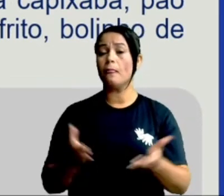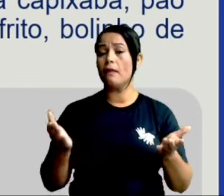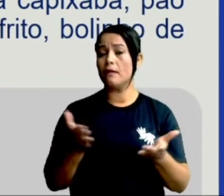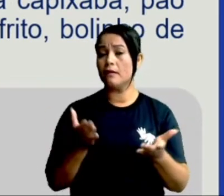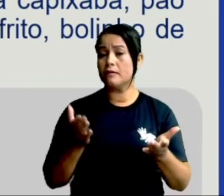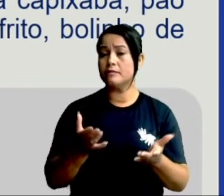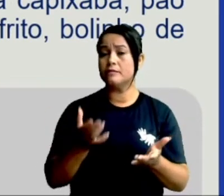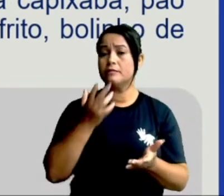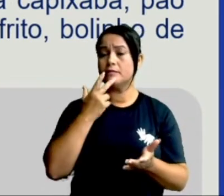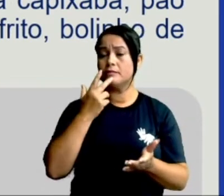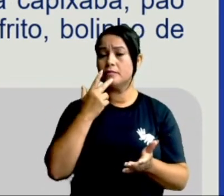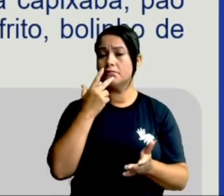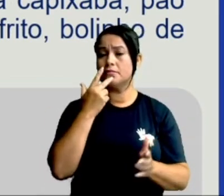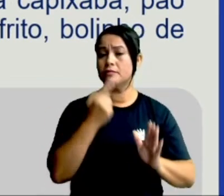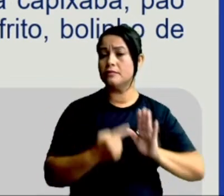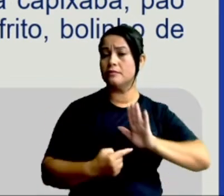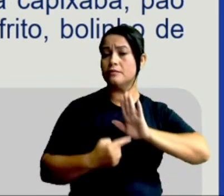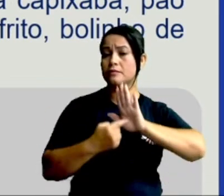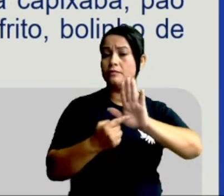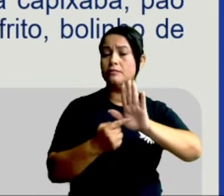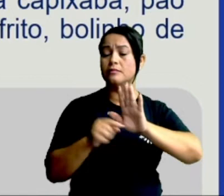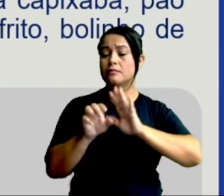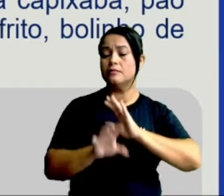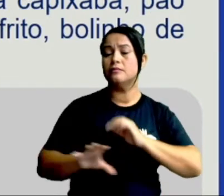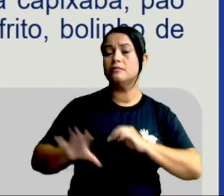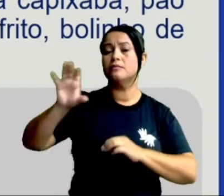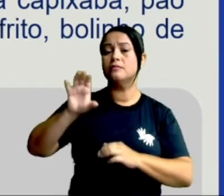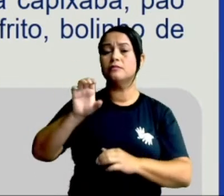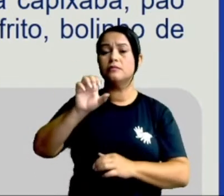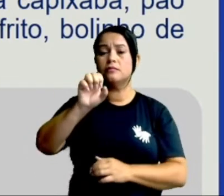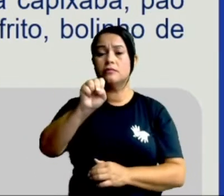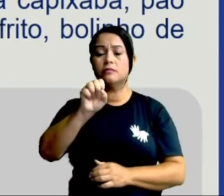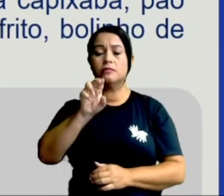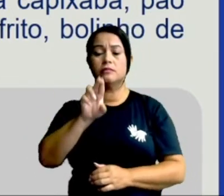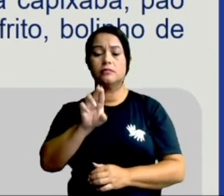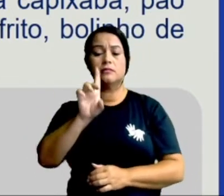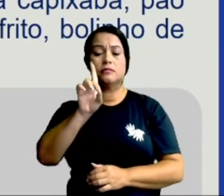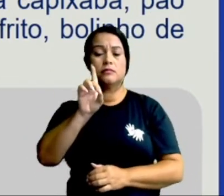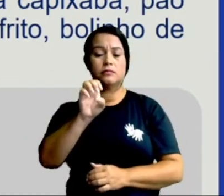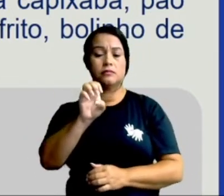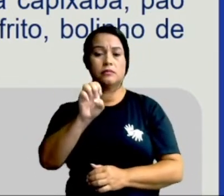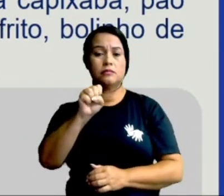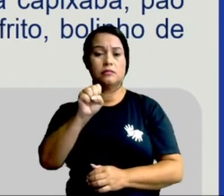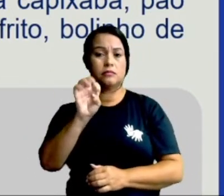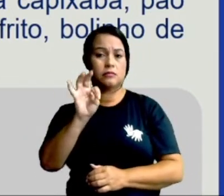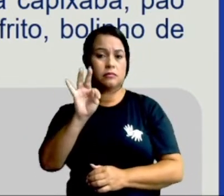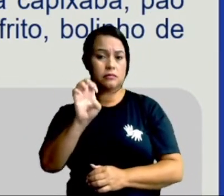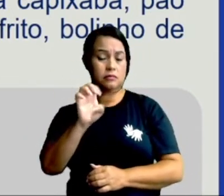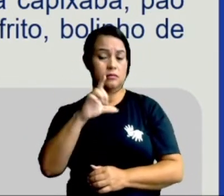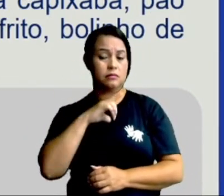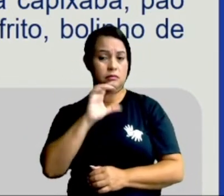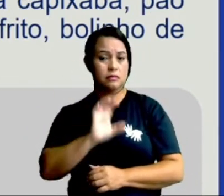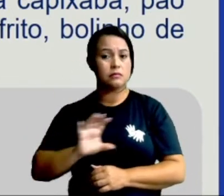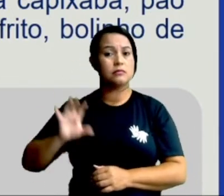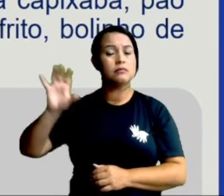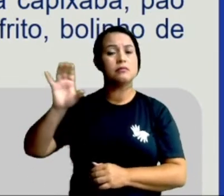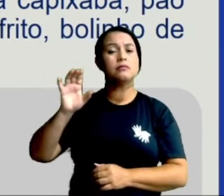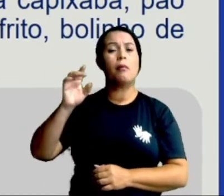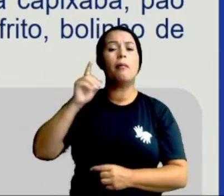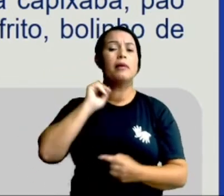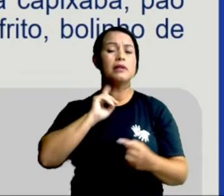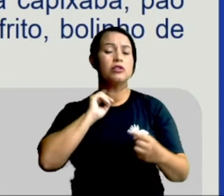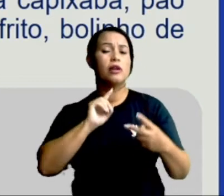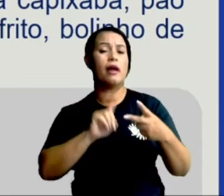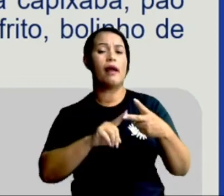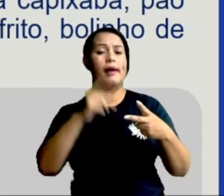Agora seguimos para a região sudeste. E na região sudeste, né, temos aqui os estados de Minas Gerais, São Paulo,